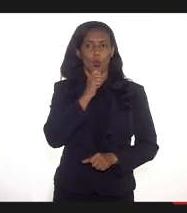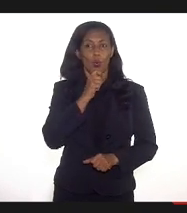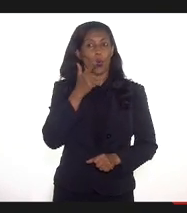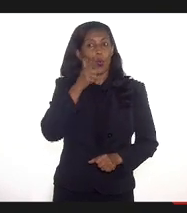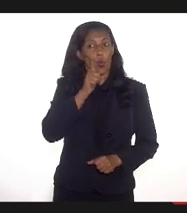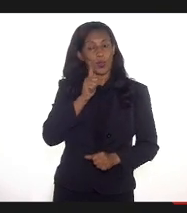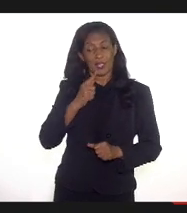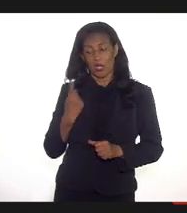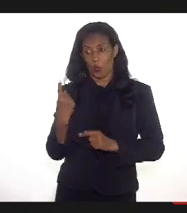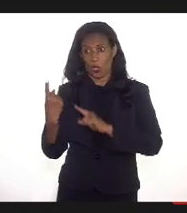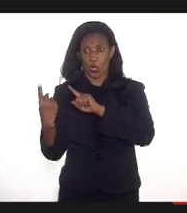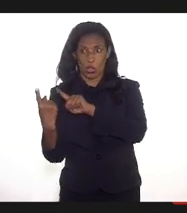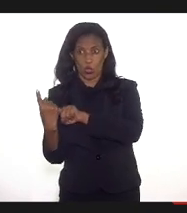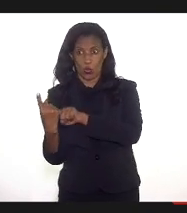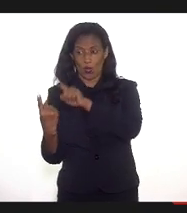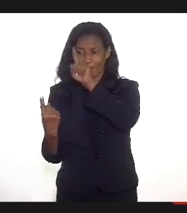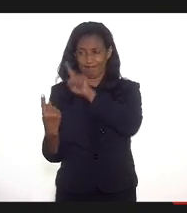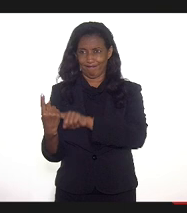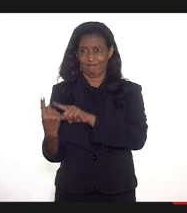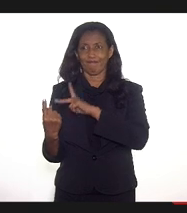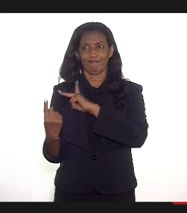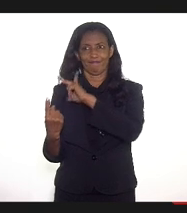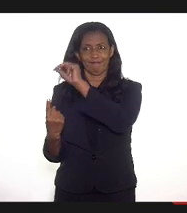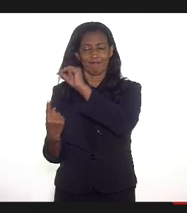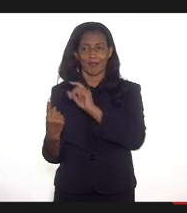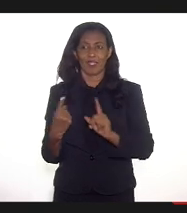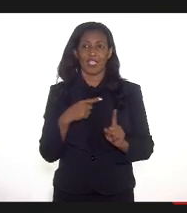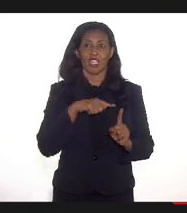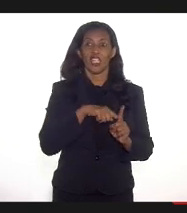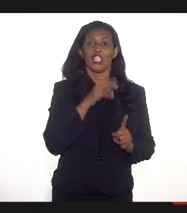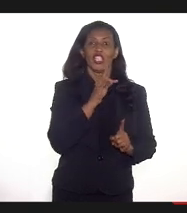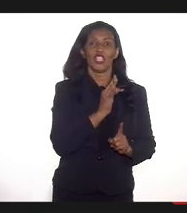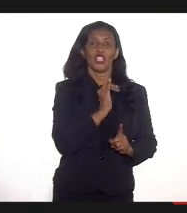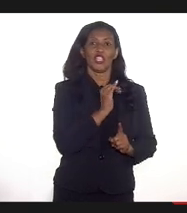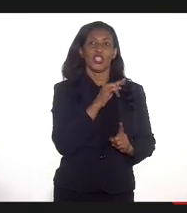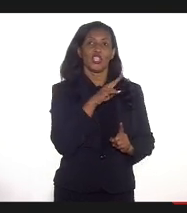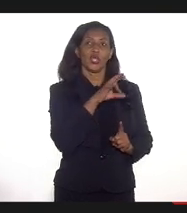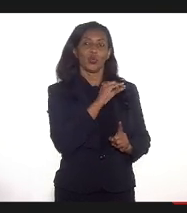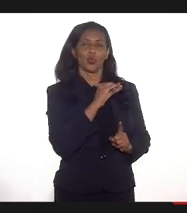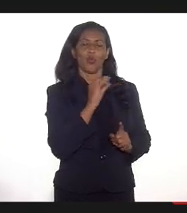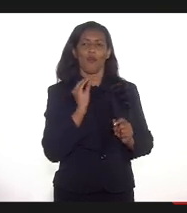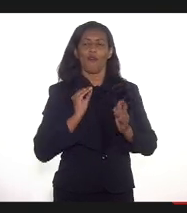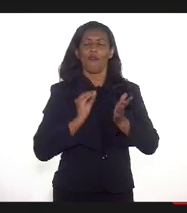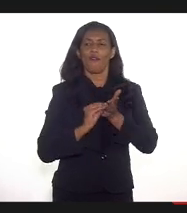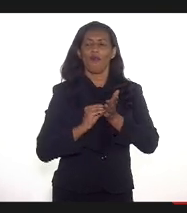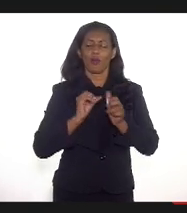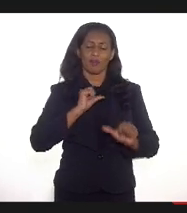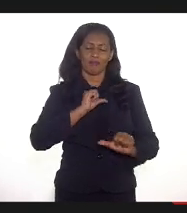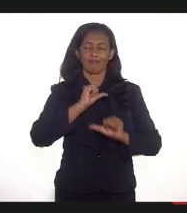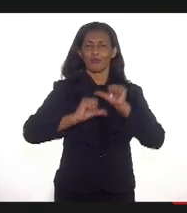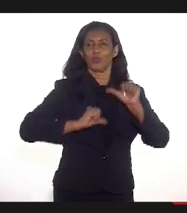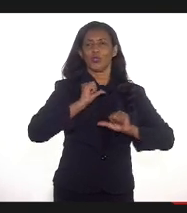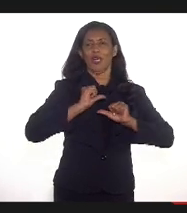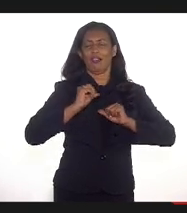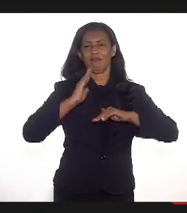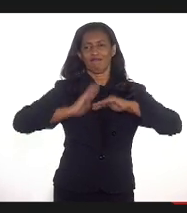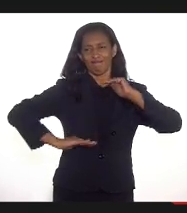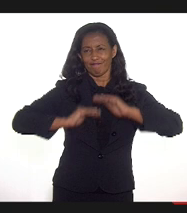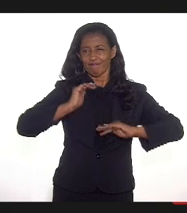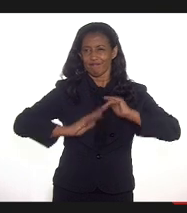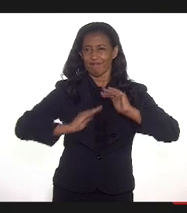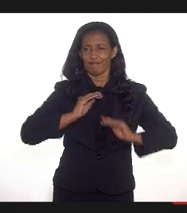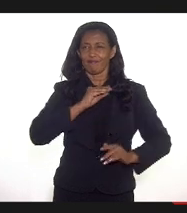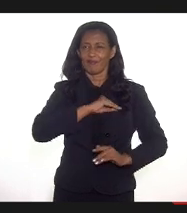de desempenho e uma parte aí das progressões de títulos. Mas a gente sempre tem que estar dentro desse embate e hoje